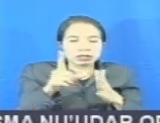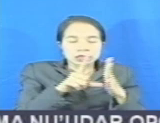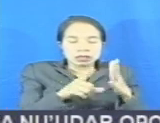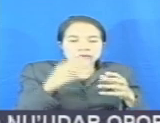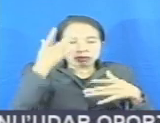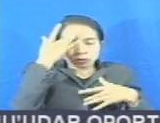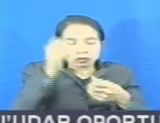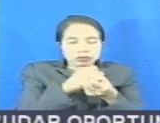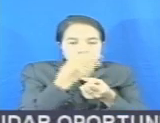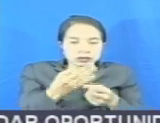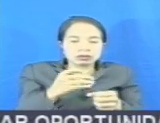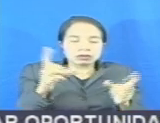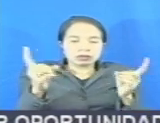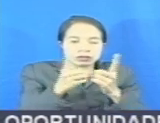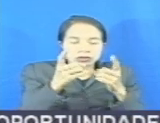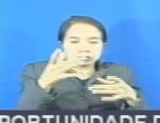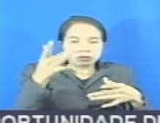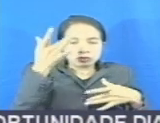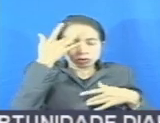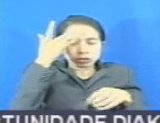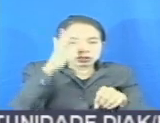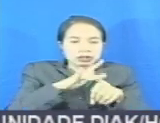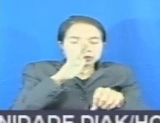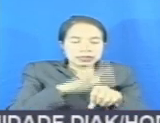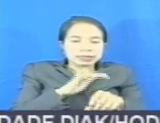a tu luta contra caso dengue